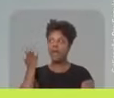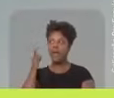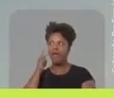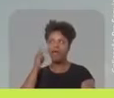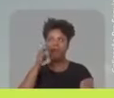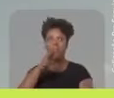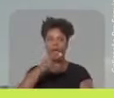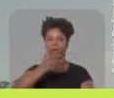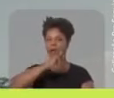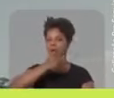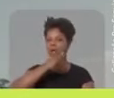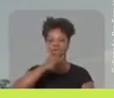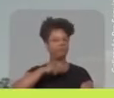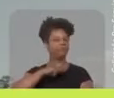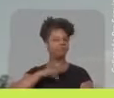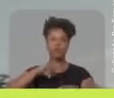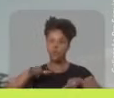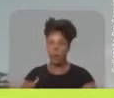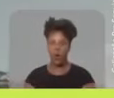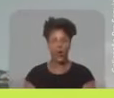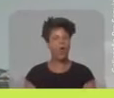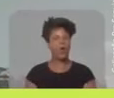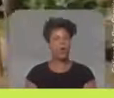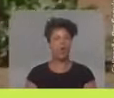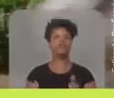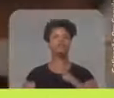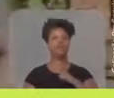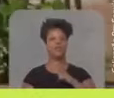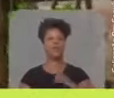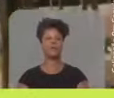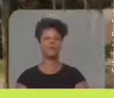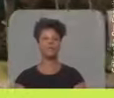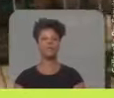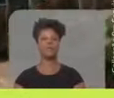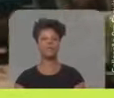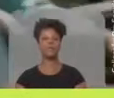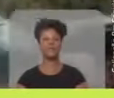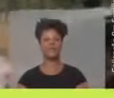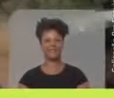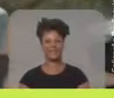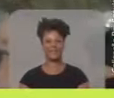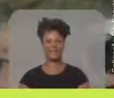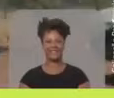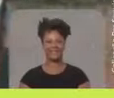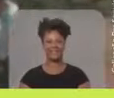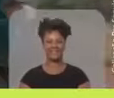conhecer a energia e não chegou a oportunidade, hoje nós temos a energia.